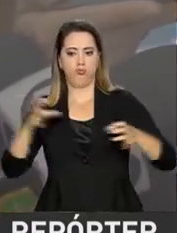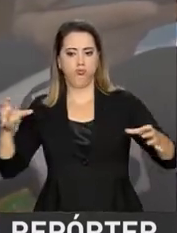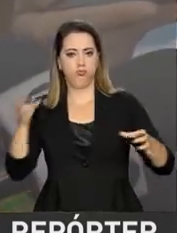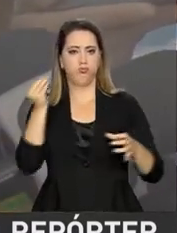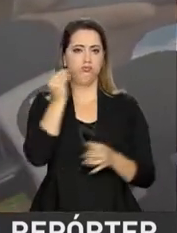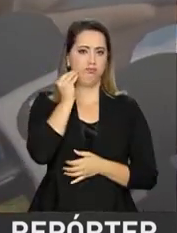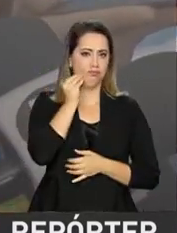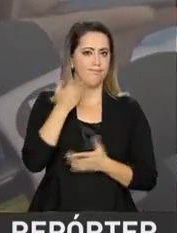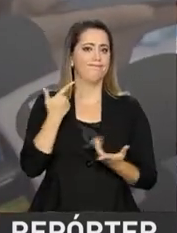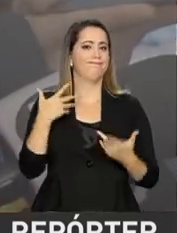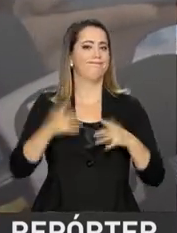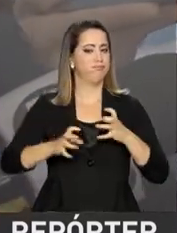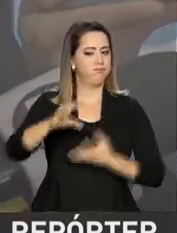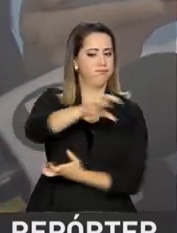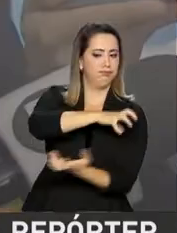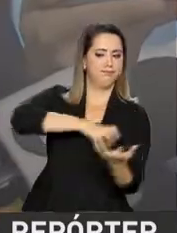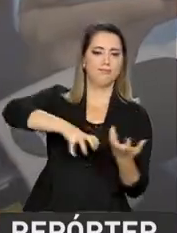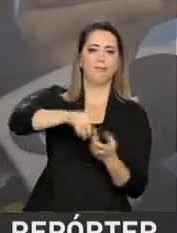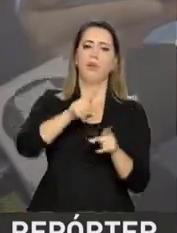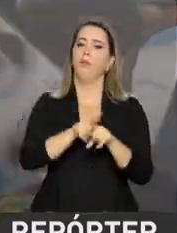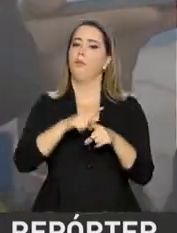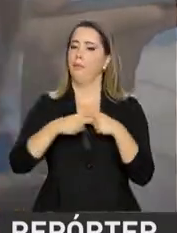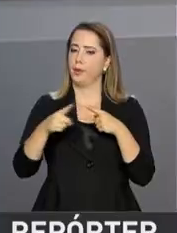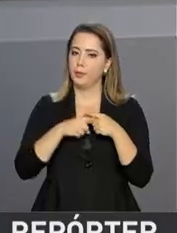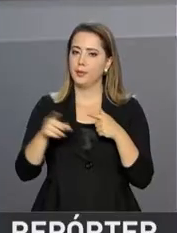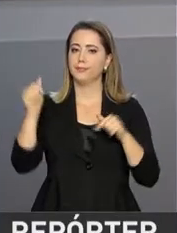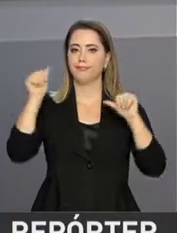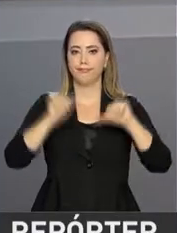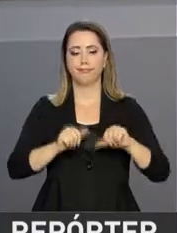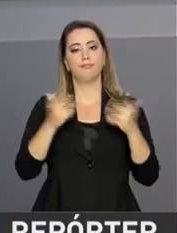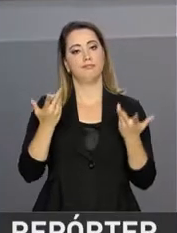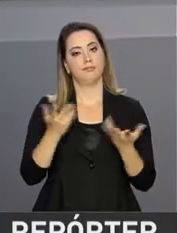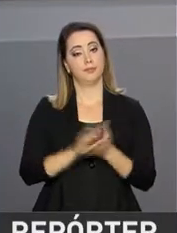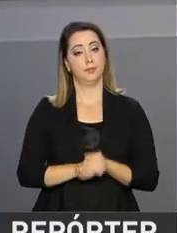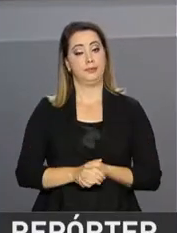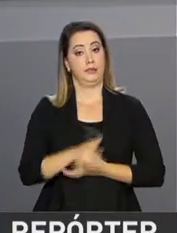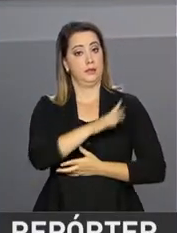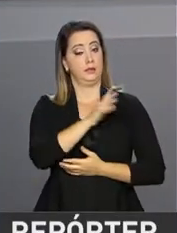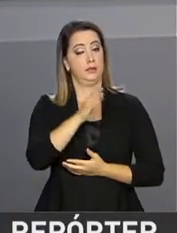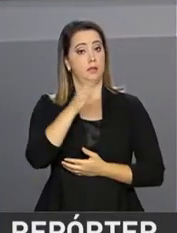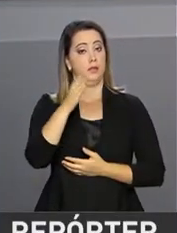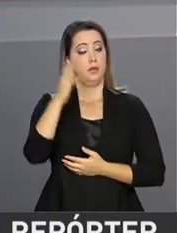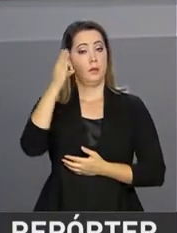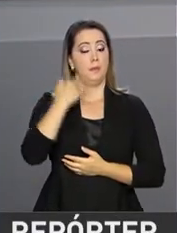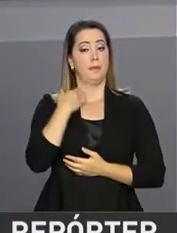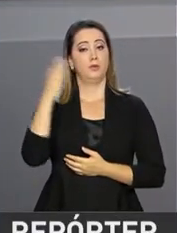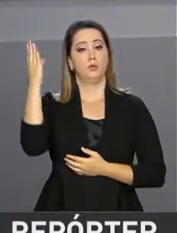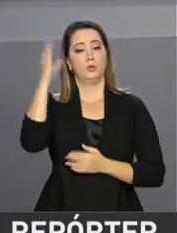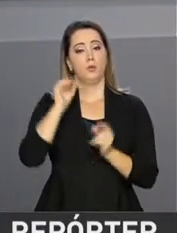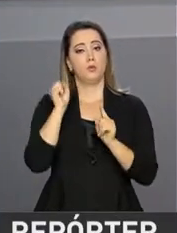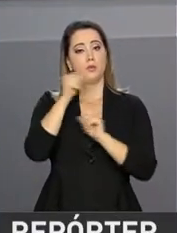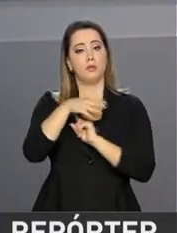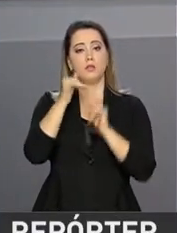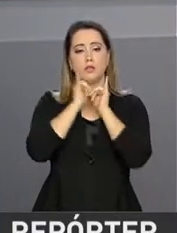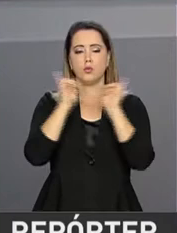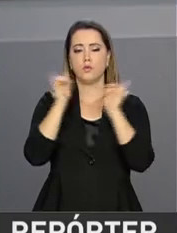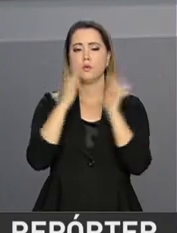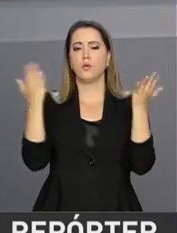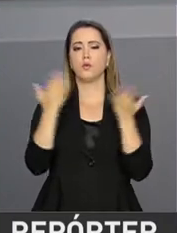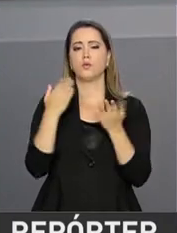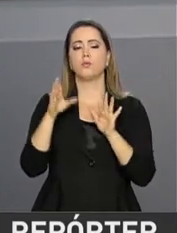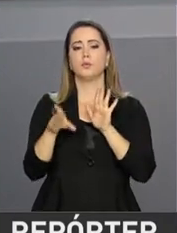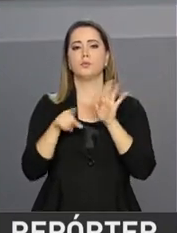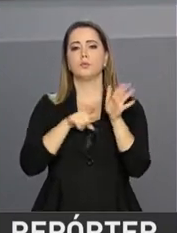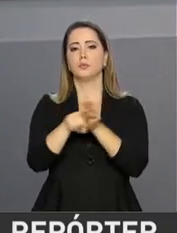lado de outros só pode prejudicar a situação ainda mais o banco central divulgou hoje de manhã o boletim focus com as projeções